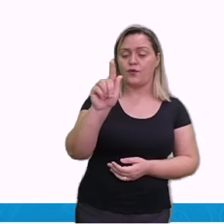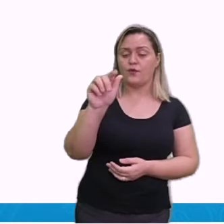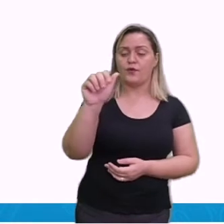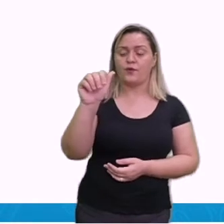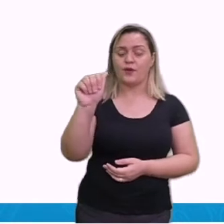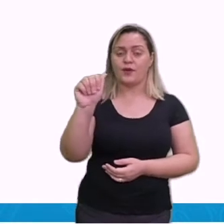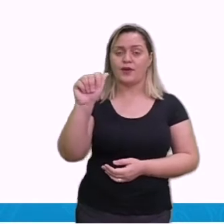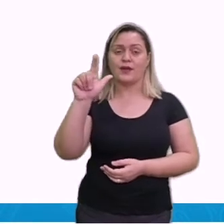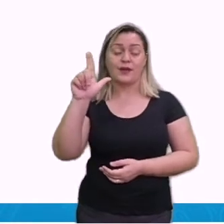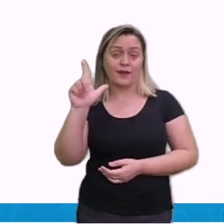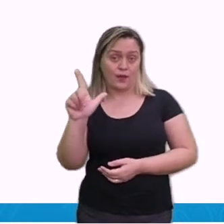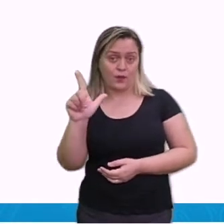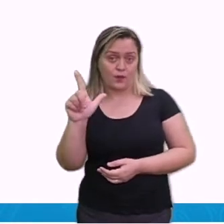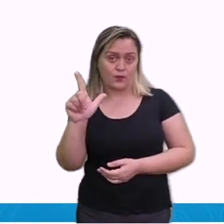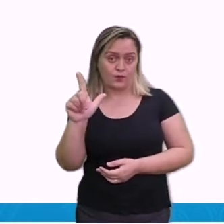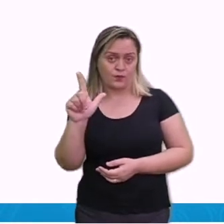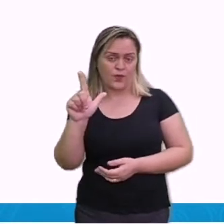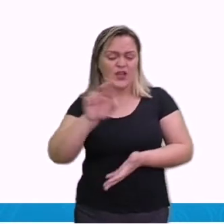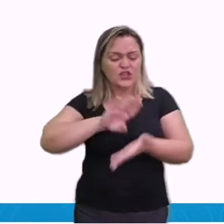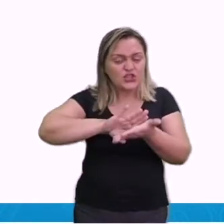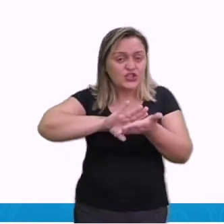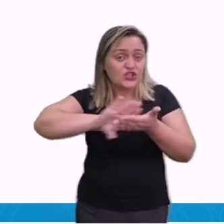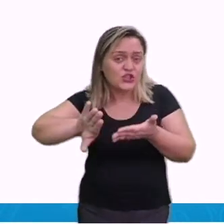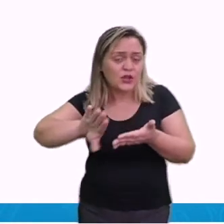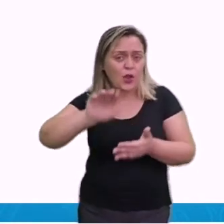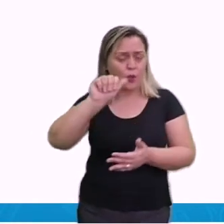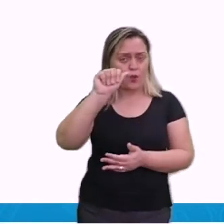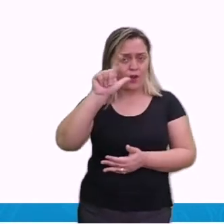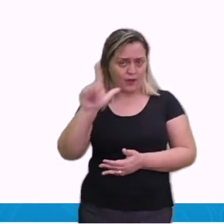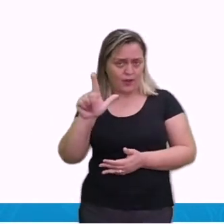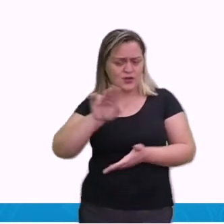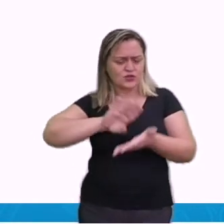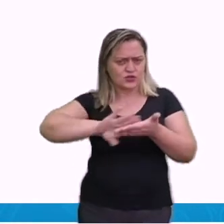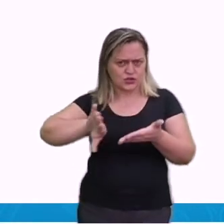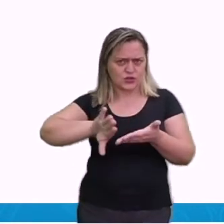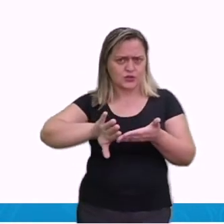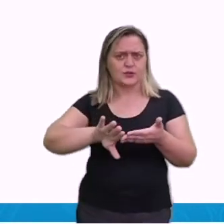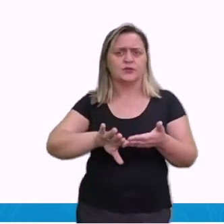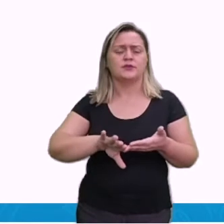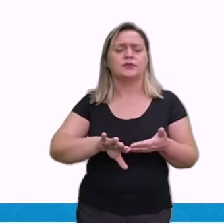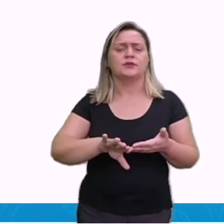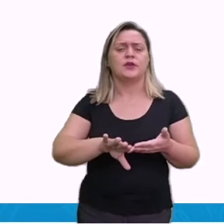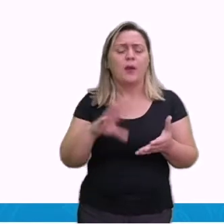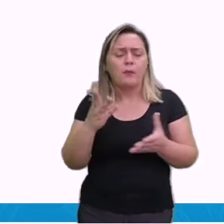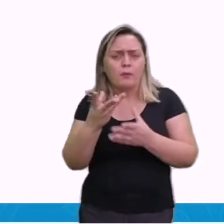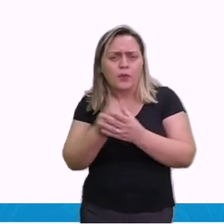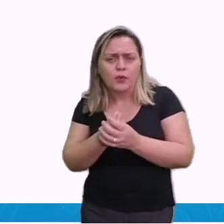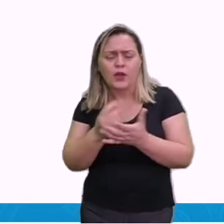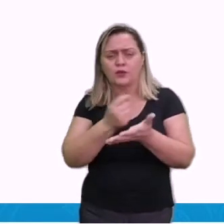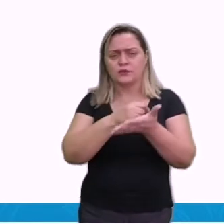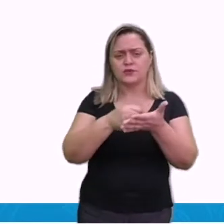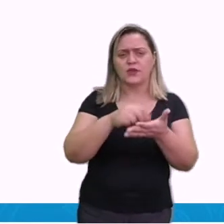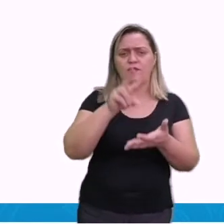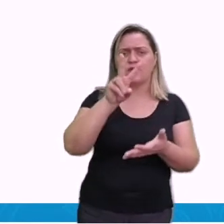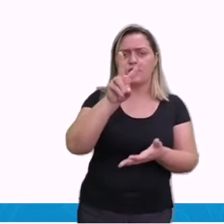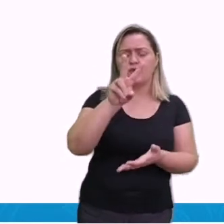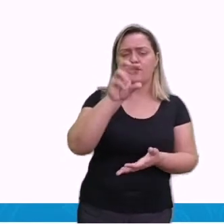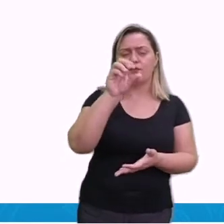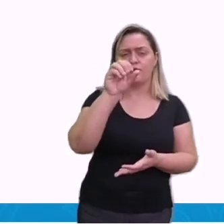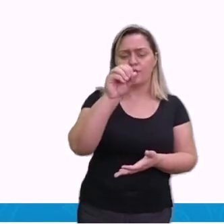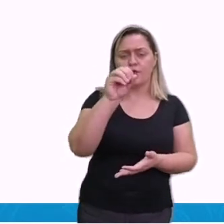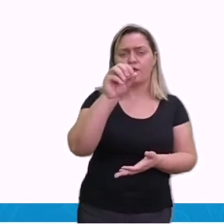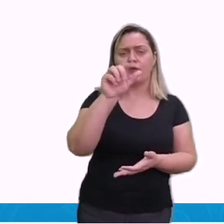vogais. Então, professora, essa regra aí é muito difícil, mas na hora que eu vou fazer o plural, eu acho fácil. Por